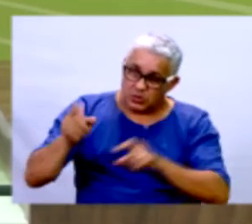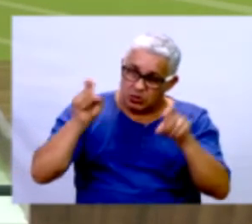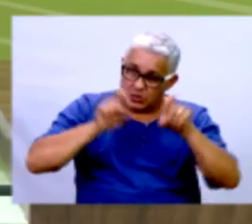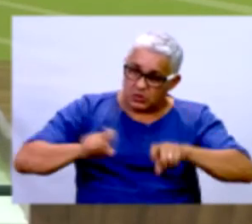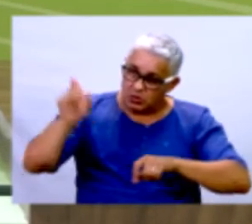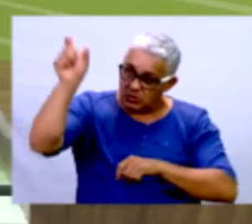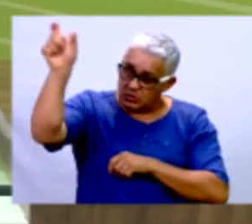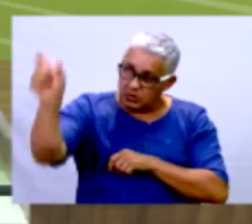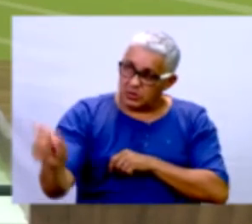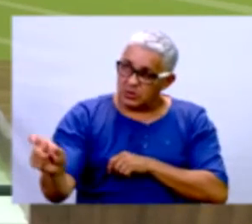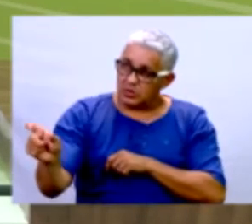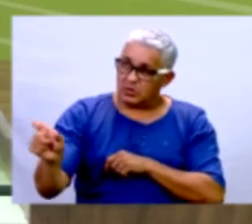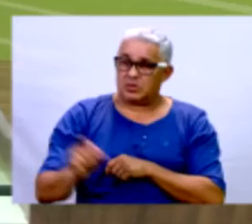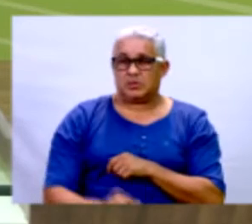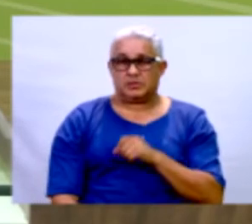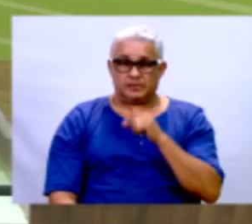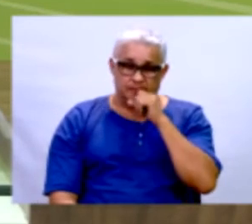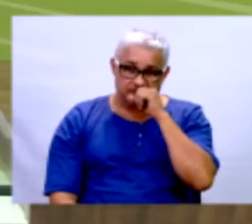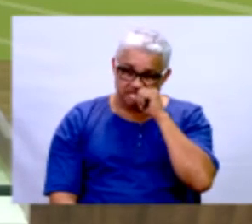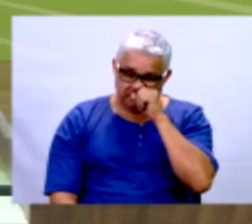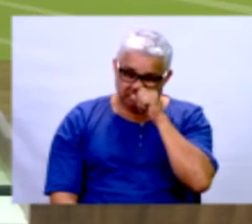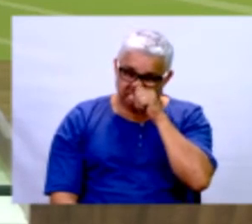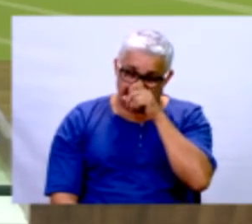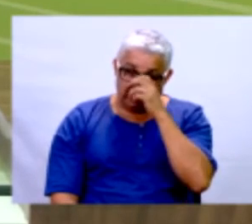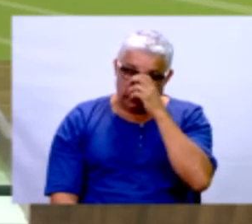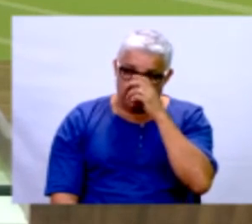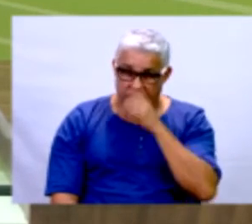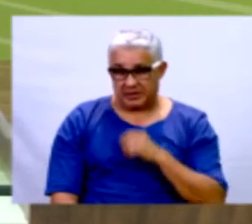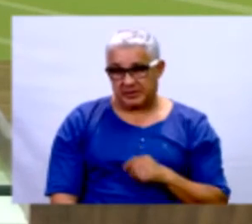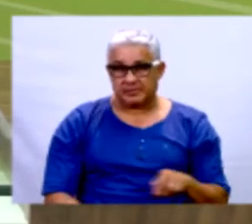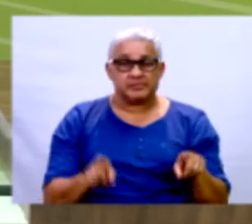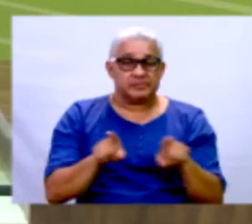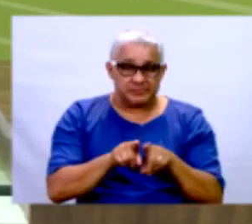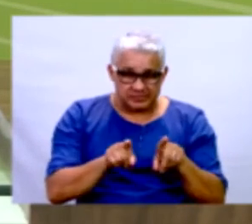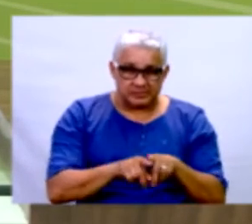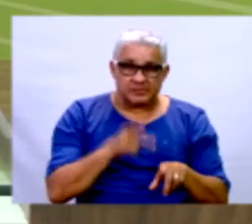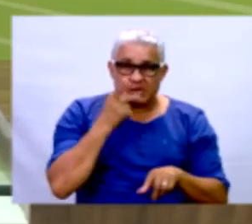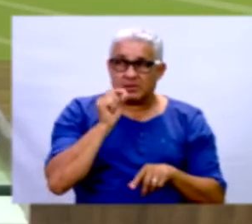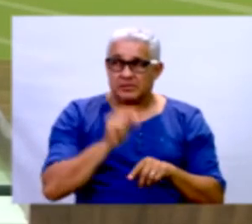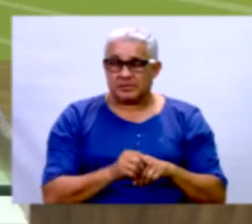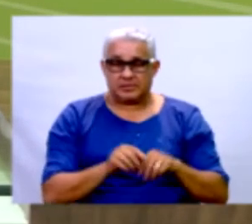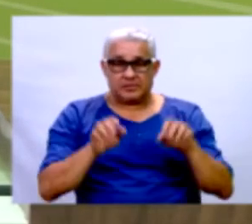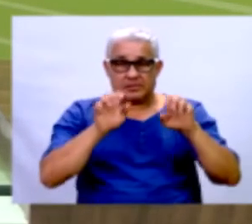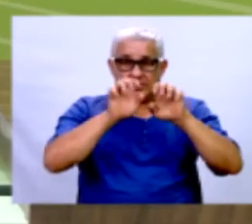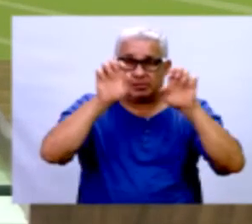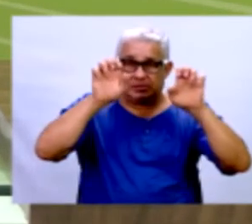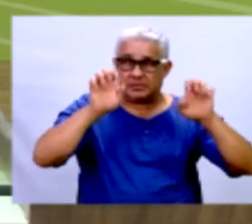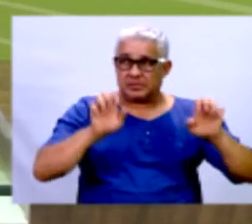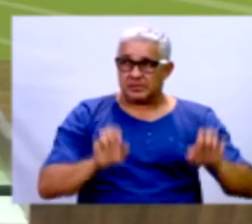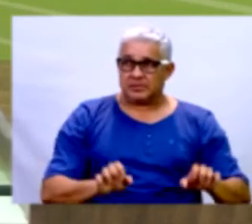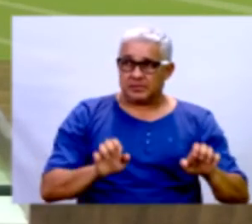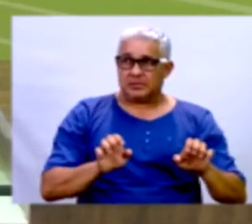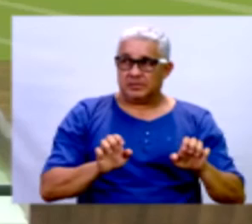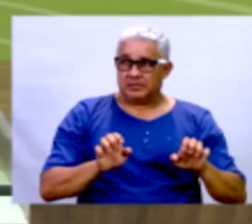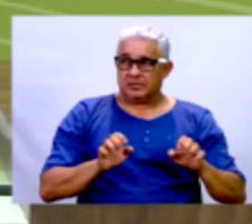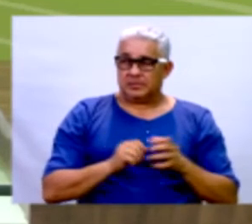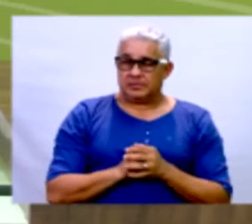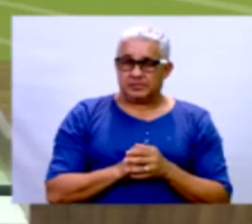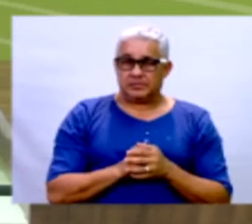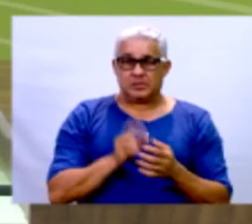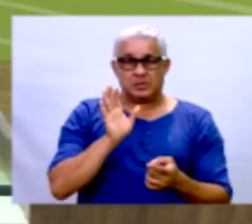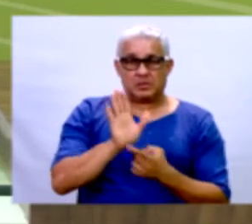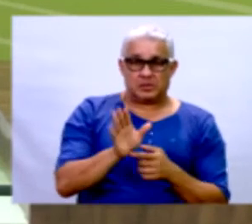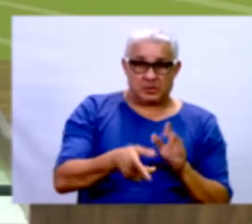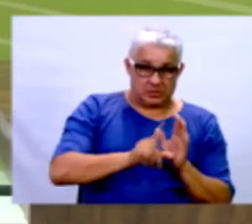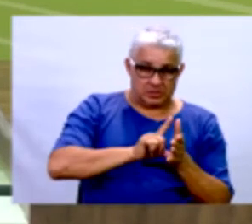e o servidor. Na questão também fala sobre a estrutura, né? A estrutura como foi